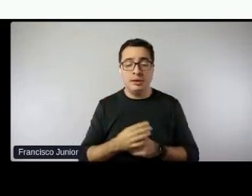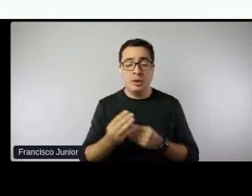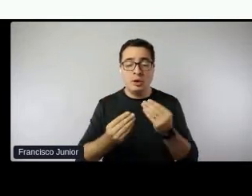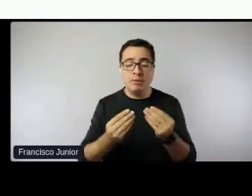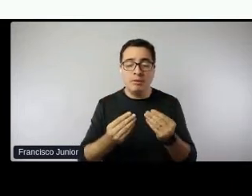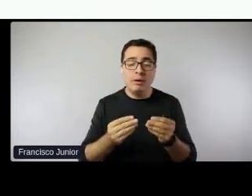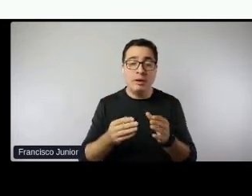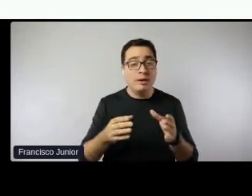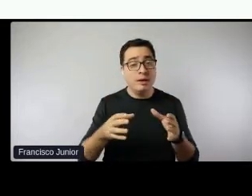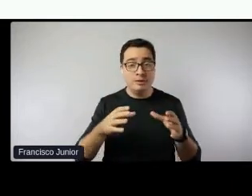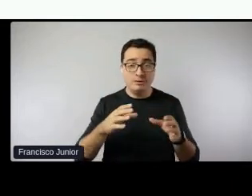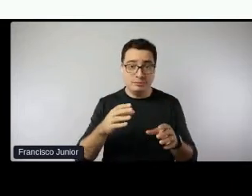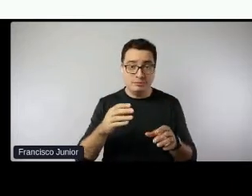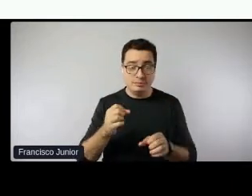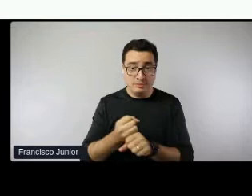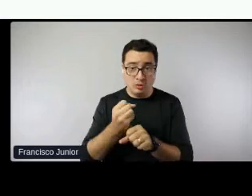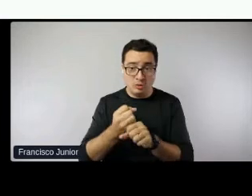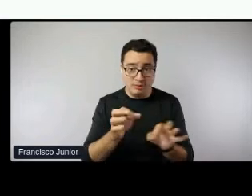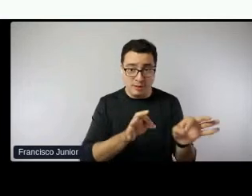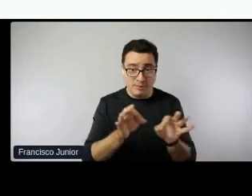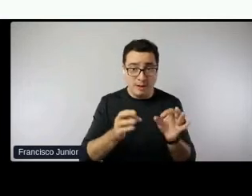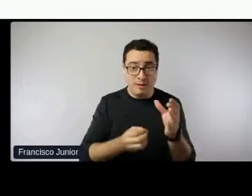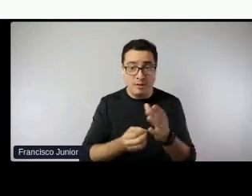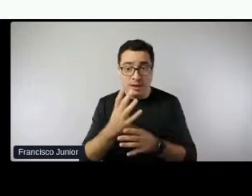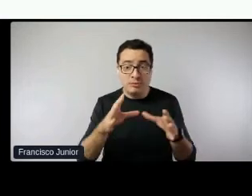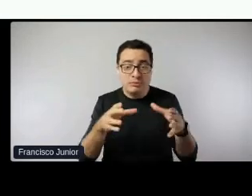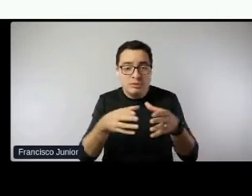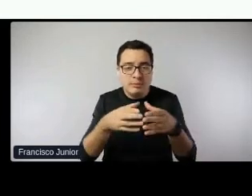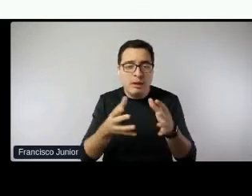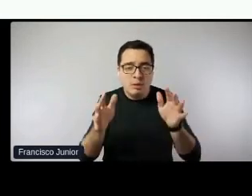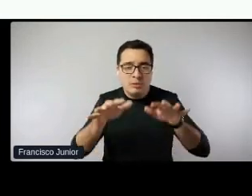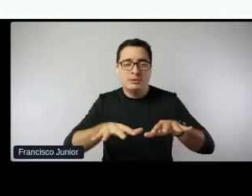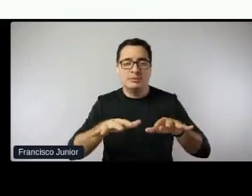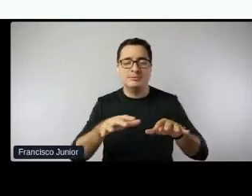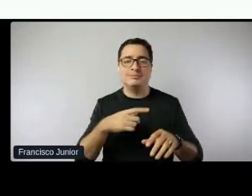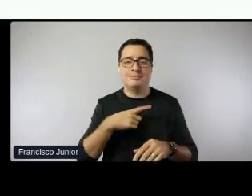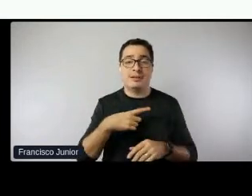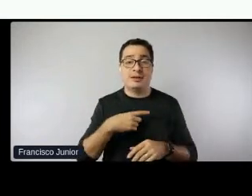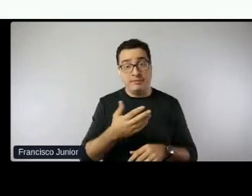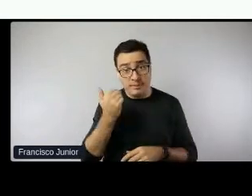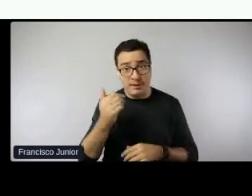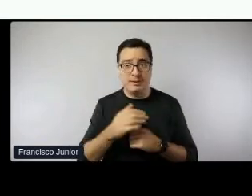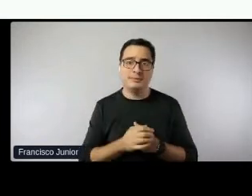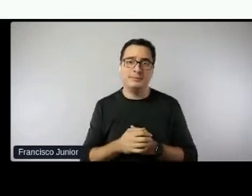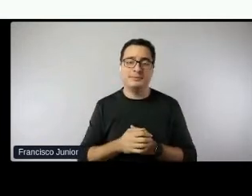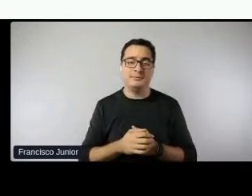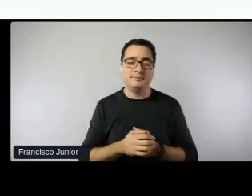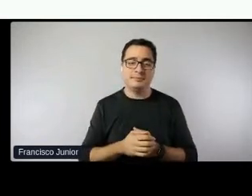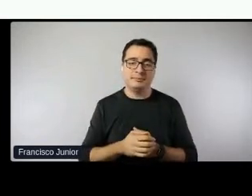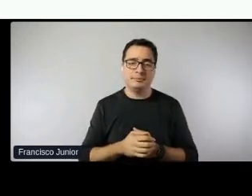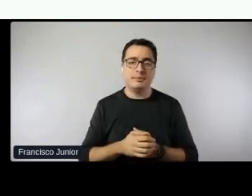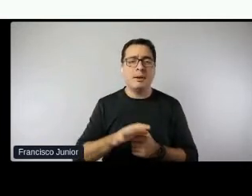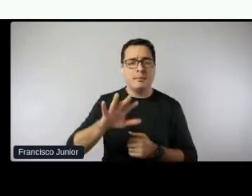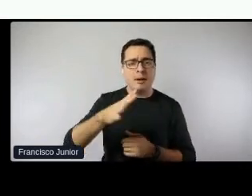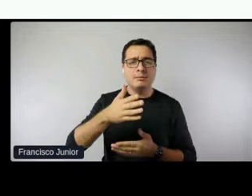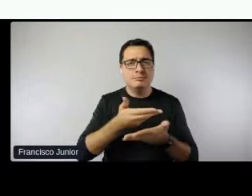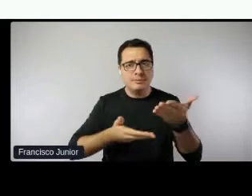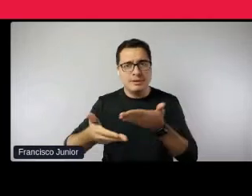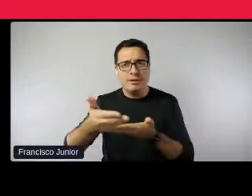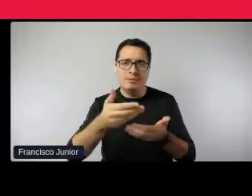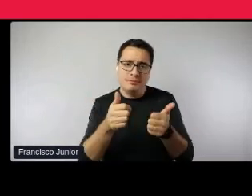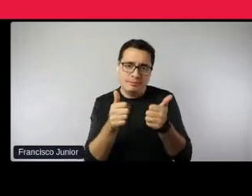times inclusivos, tá? Então, bora lá, tá? É mais uma troca, tá,